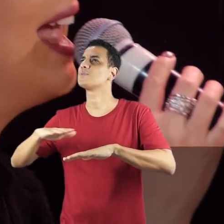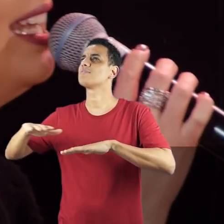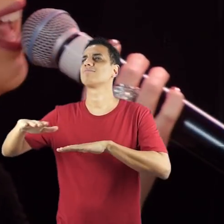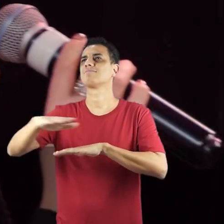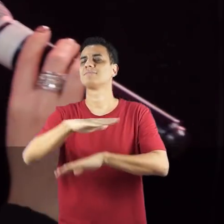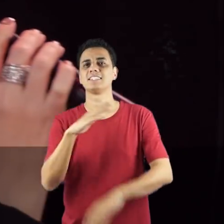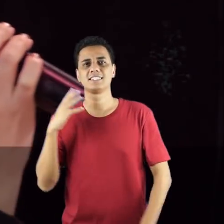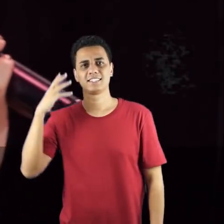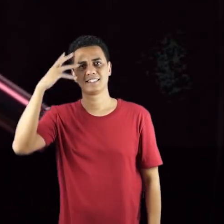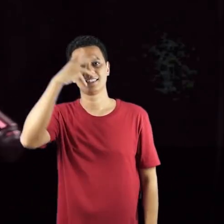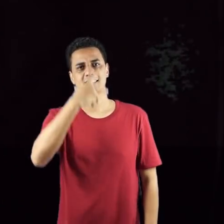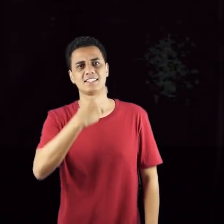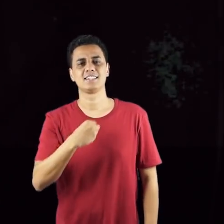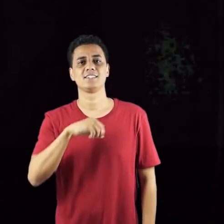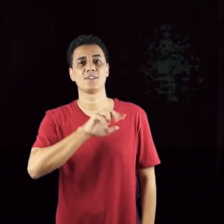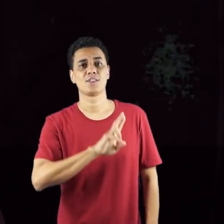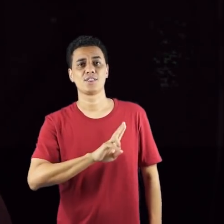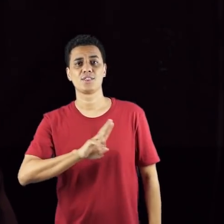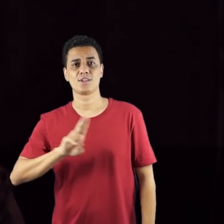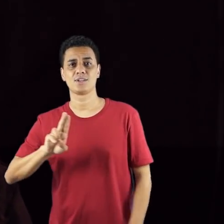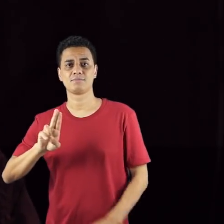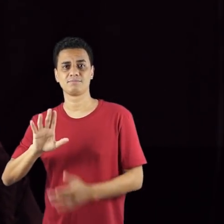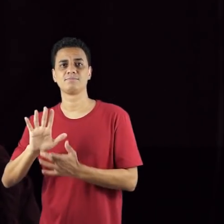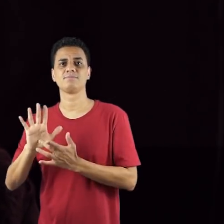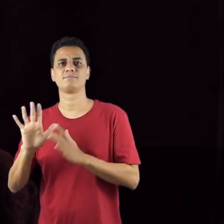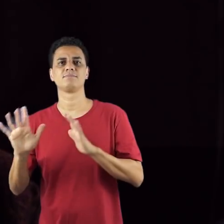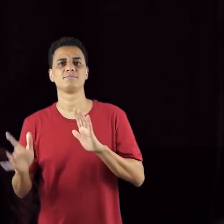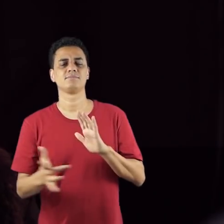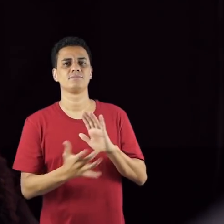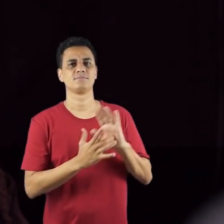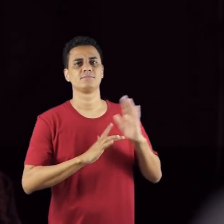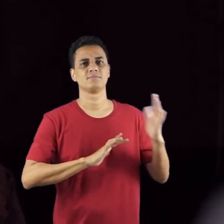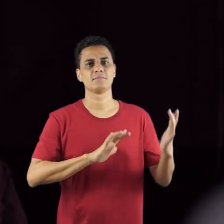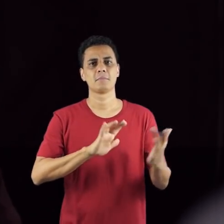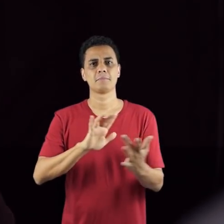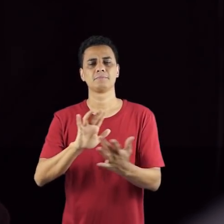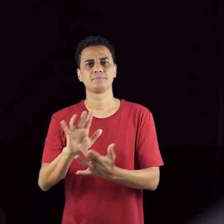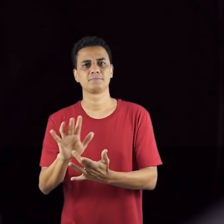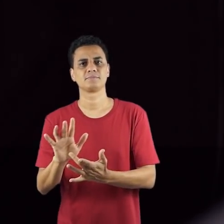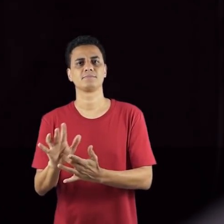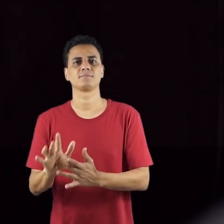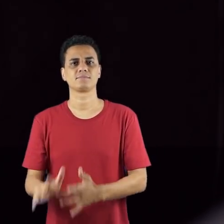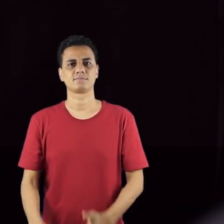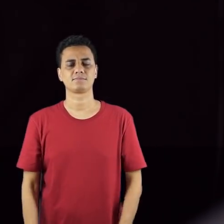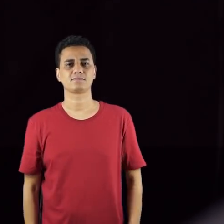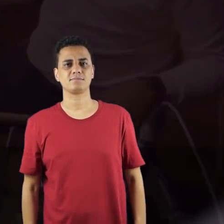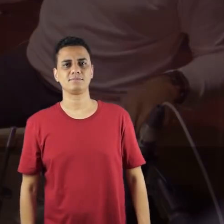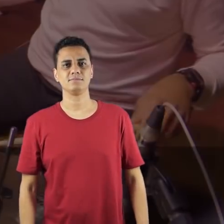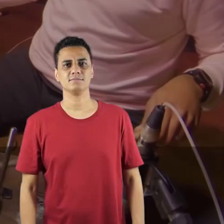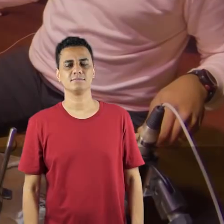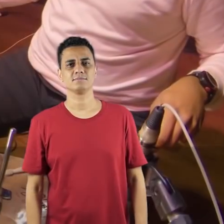tudo ele é. Ó, quão lindo esse nome é, o nome de